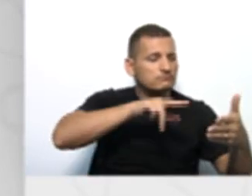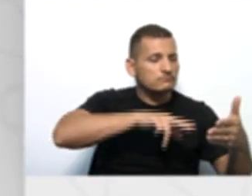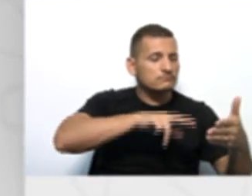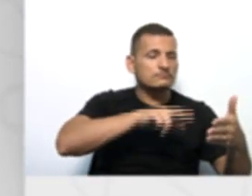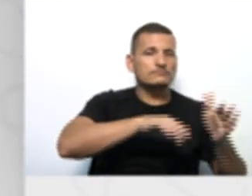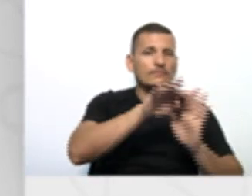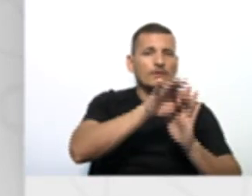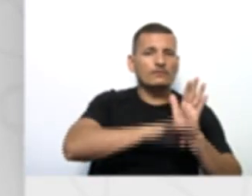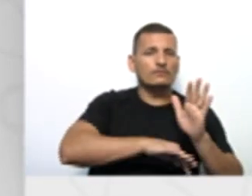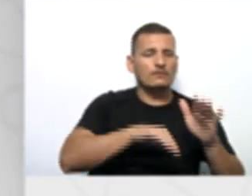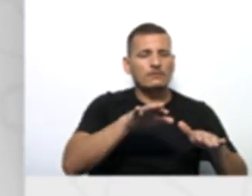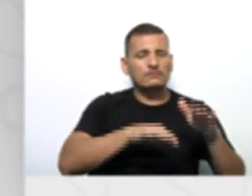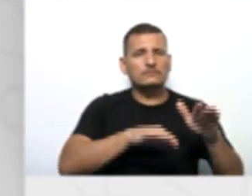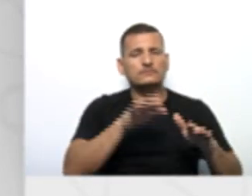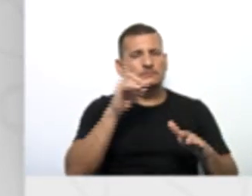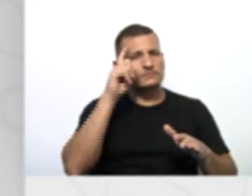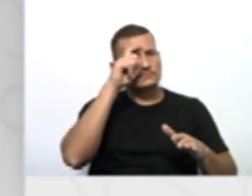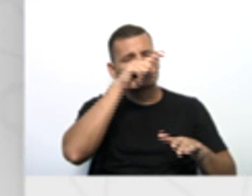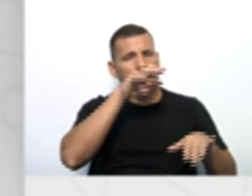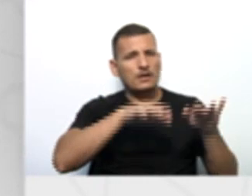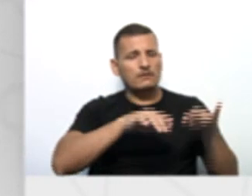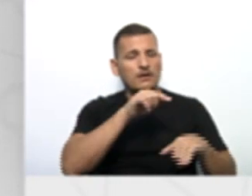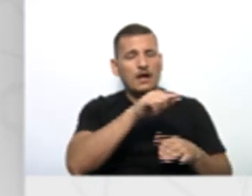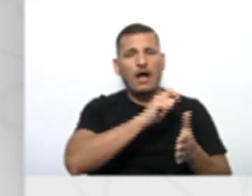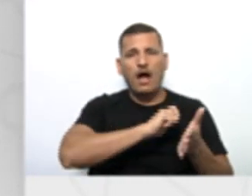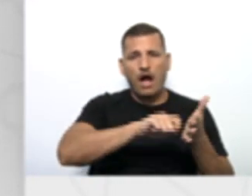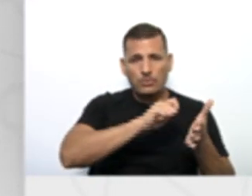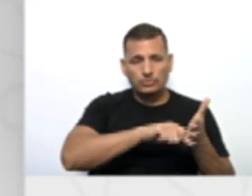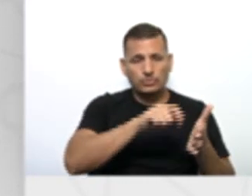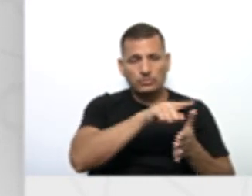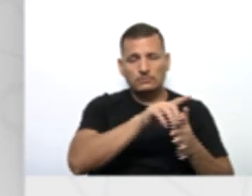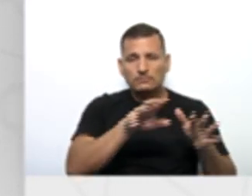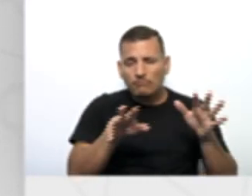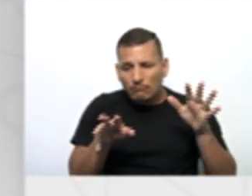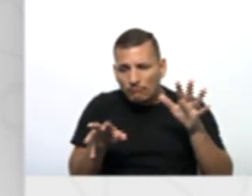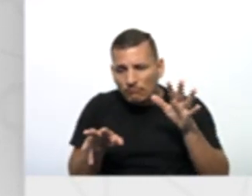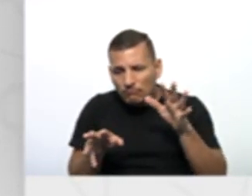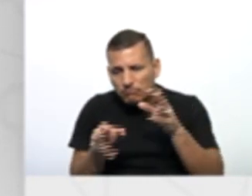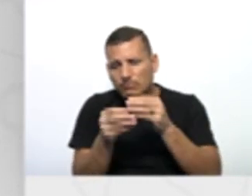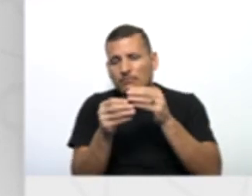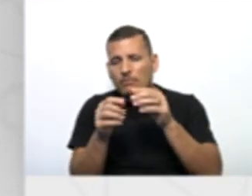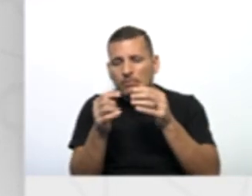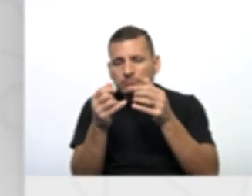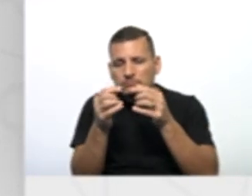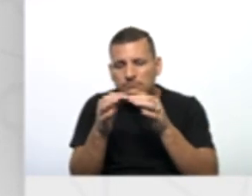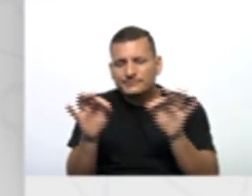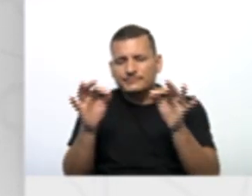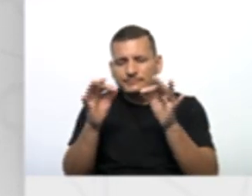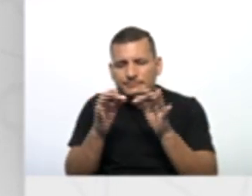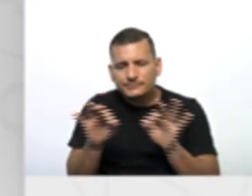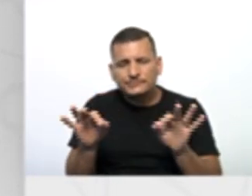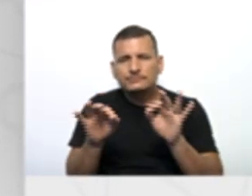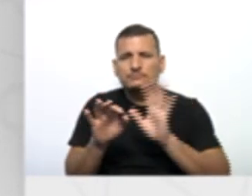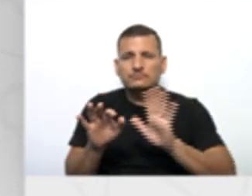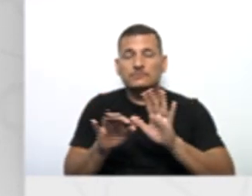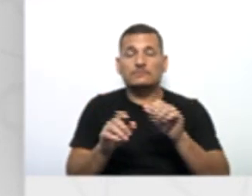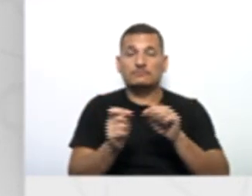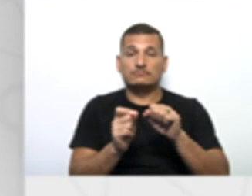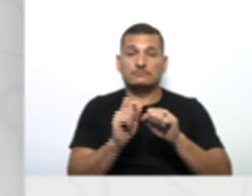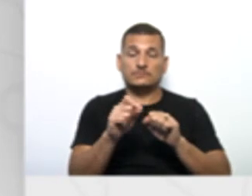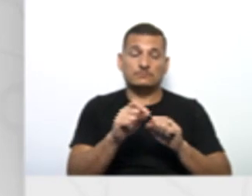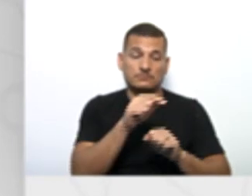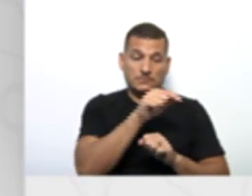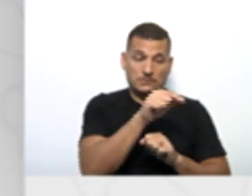muito difícil a gente sintetizar, às vezes, o pensamento do autor em uma linha, duas linhas. Então, o que nós vamos fazer? Nós vamos pegar parte